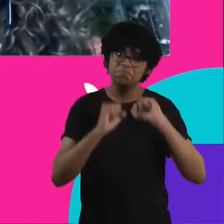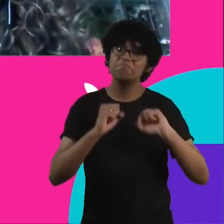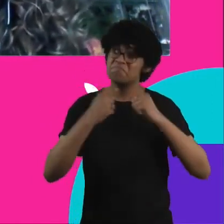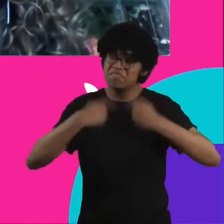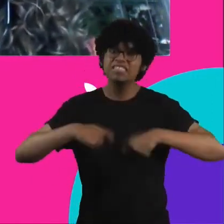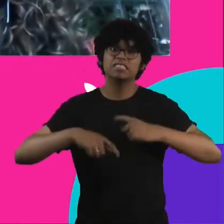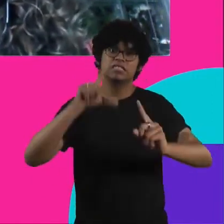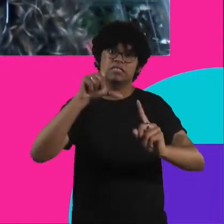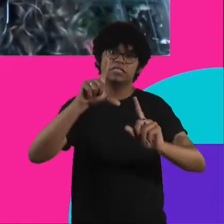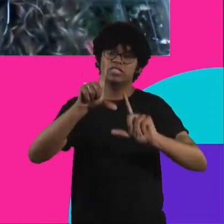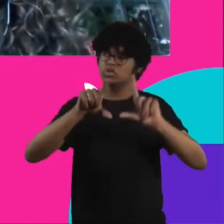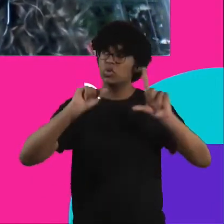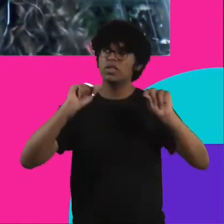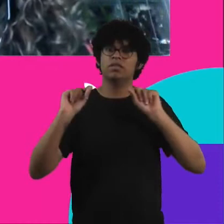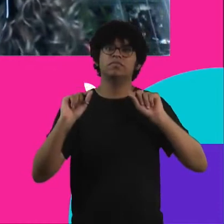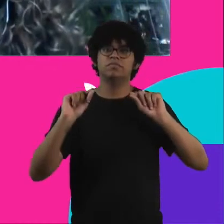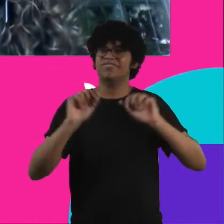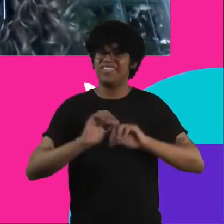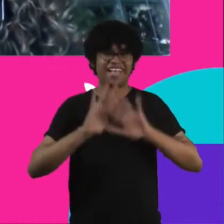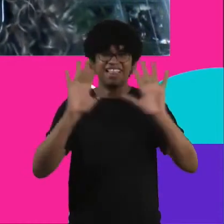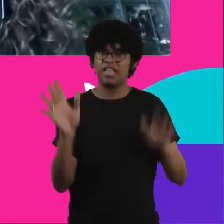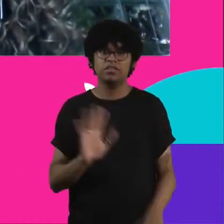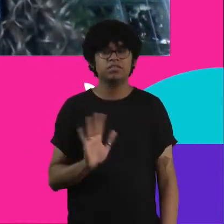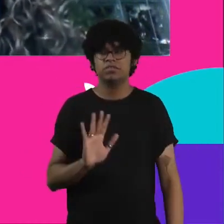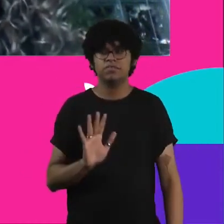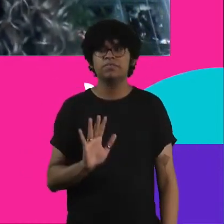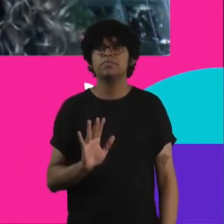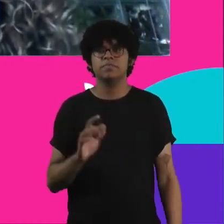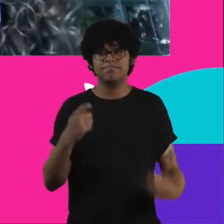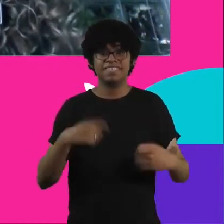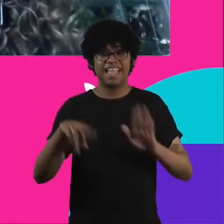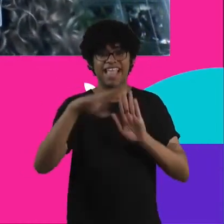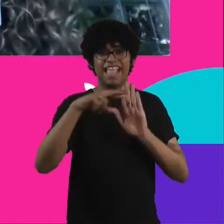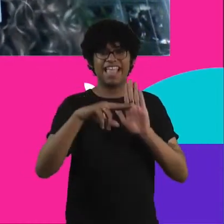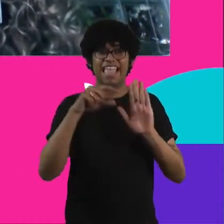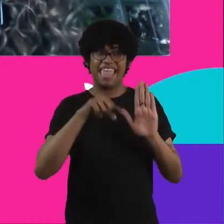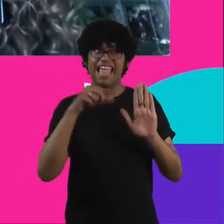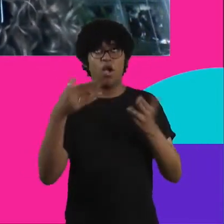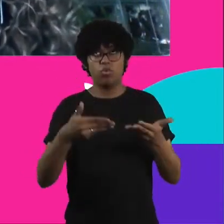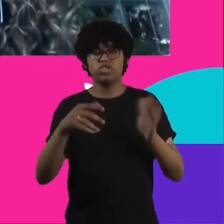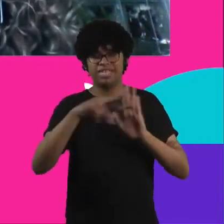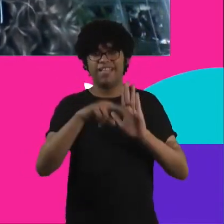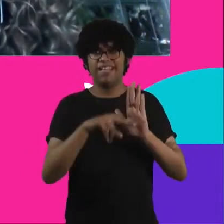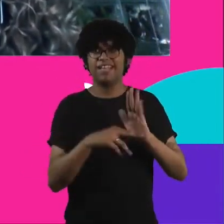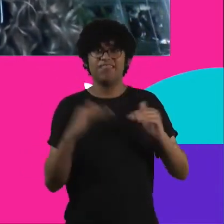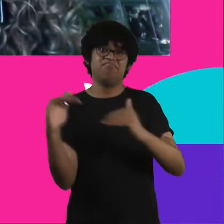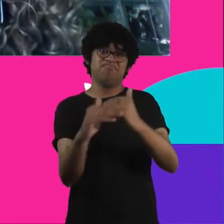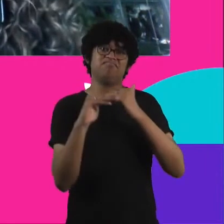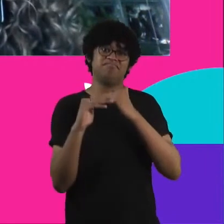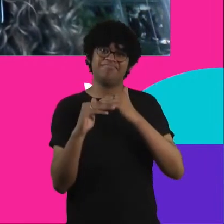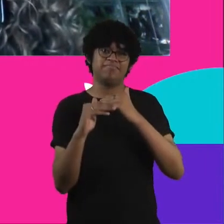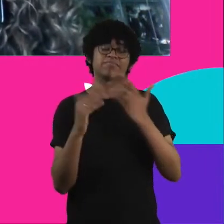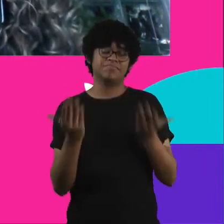essa opção tão clara para o indivíduo. Tá? Ela estabelece uma régua para todo mundo. Então, eu acho que é uma questão de consciência. Acho